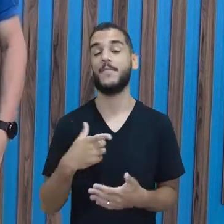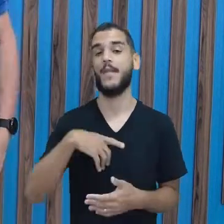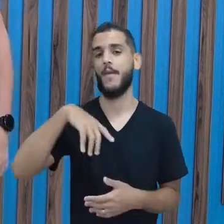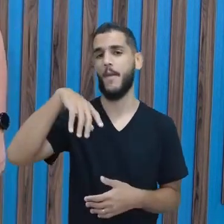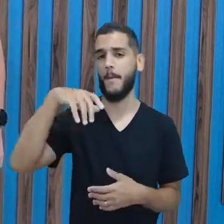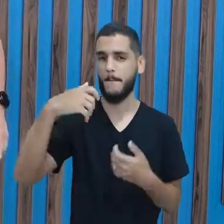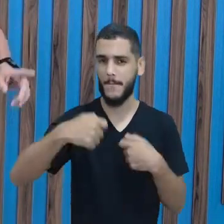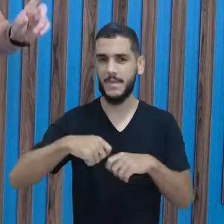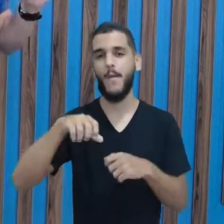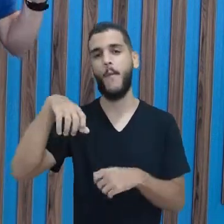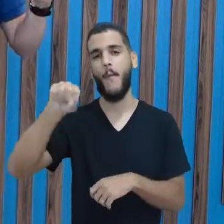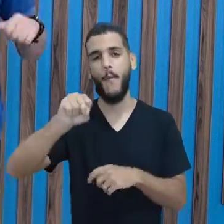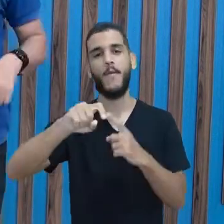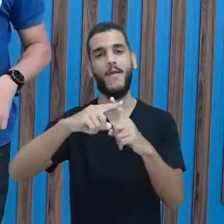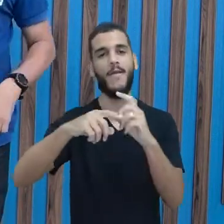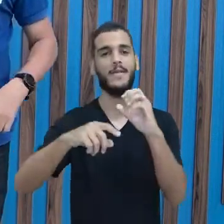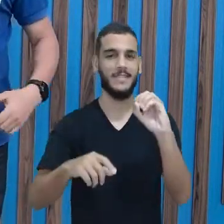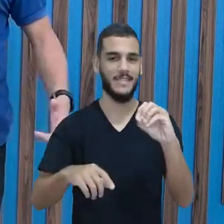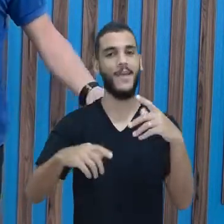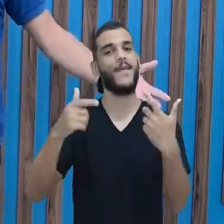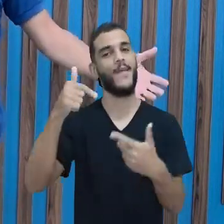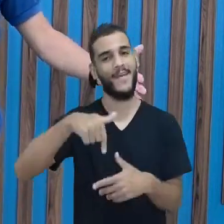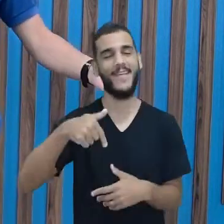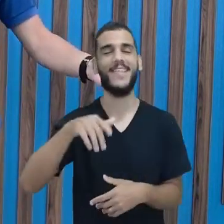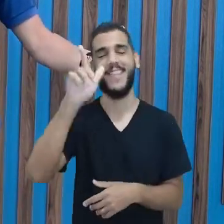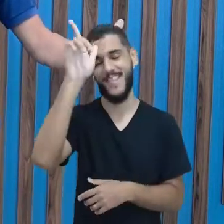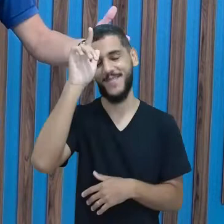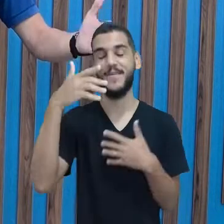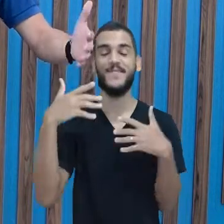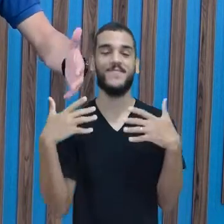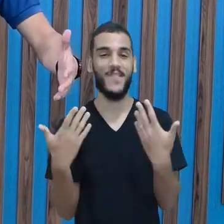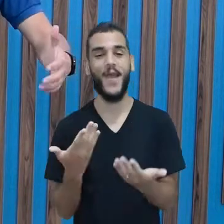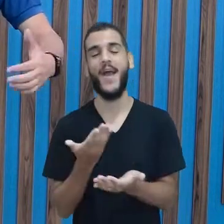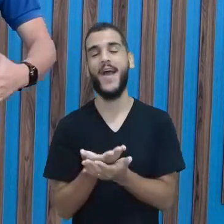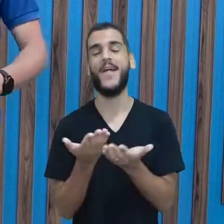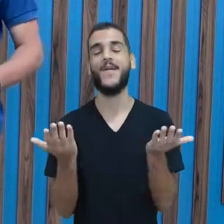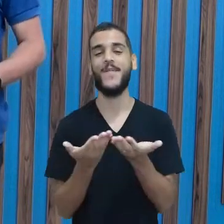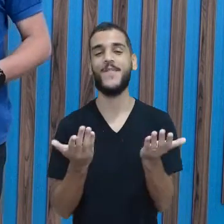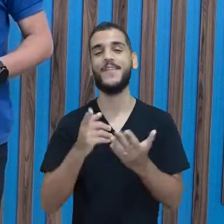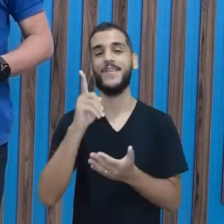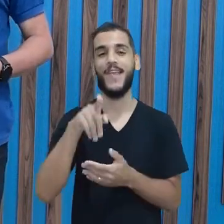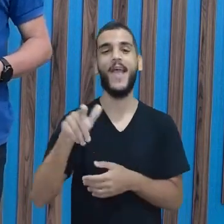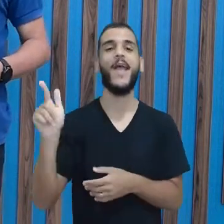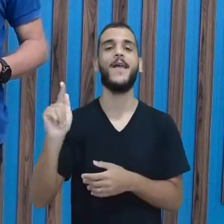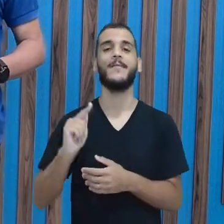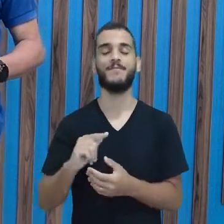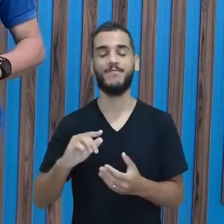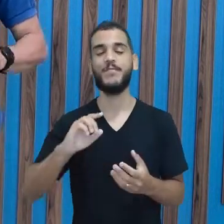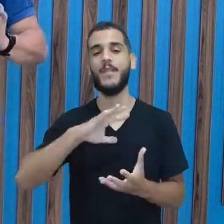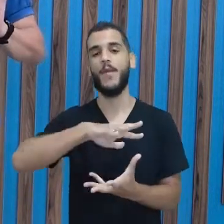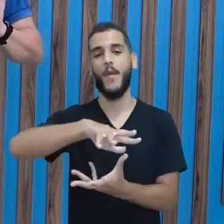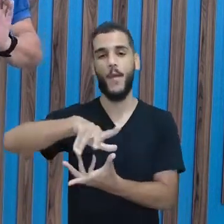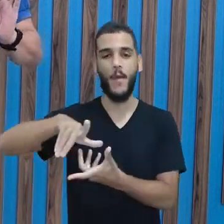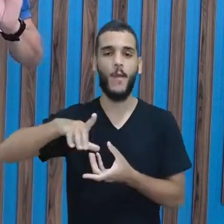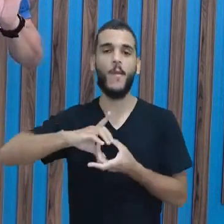8-0 na Alemanha, se Deus quiser, qualquer dia desse. Mas, gente, aula de hoje, globalização e